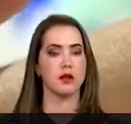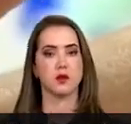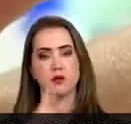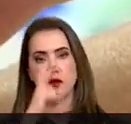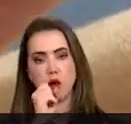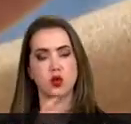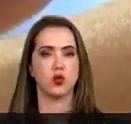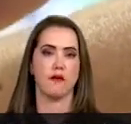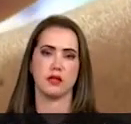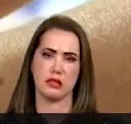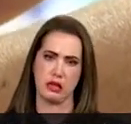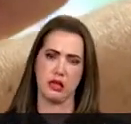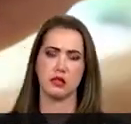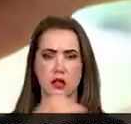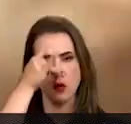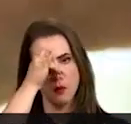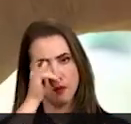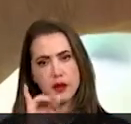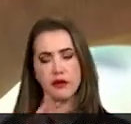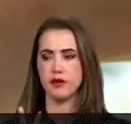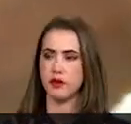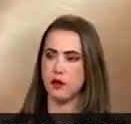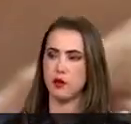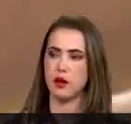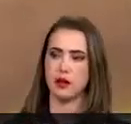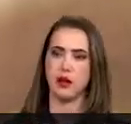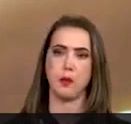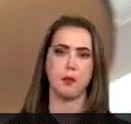né, com a vacinação contra o HPV nas